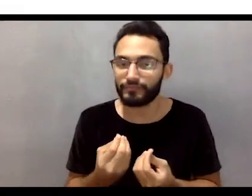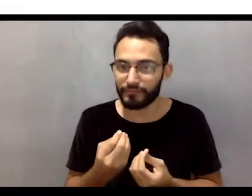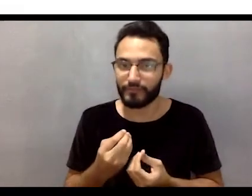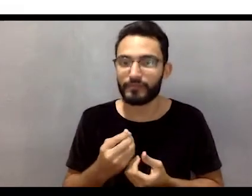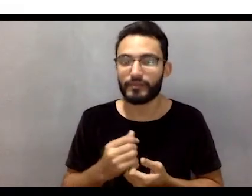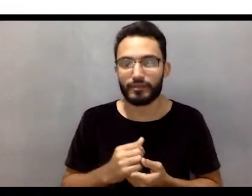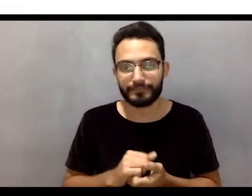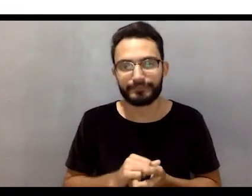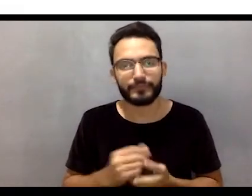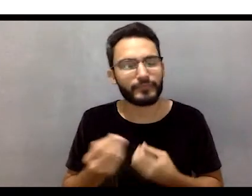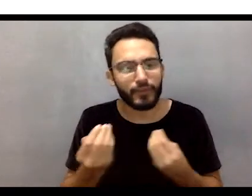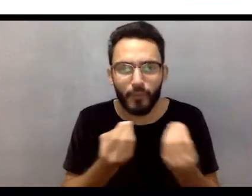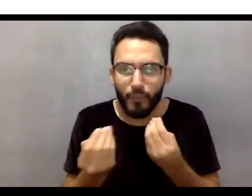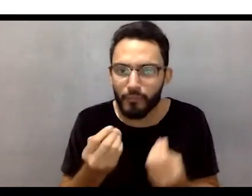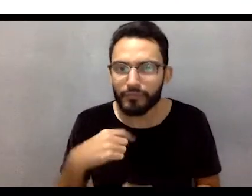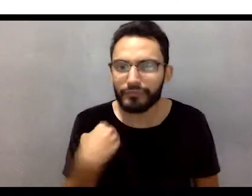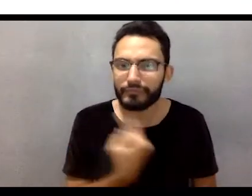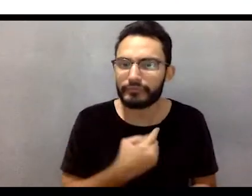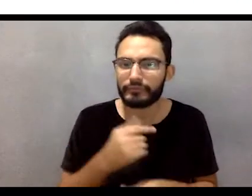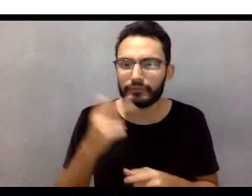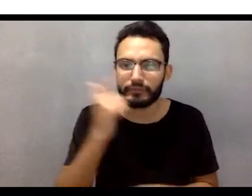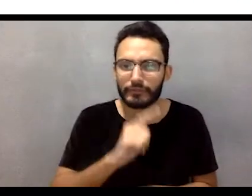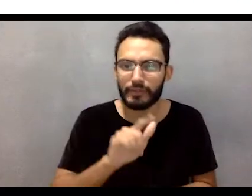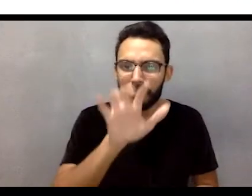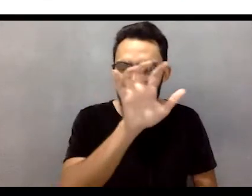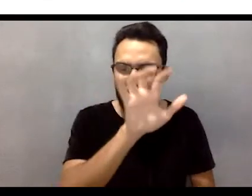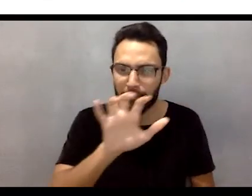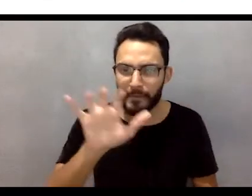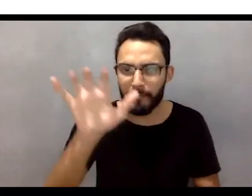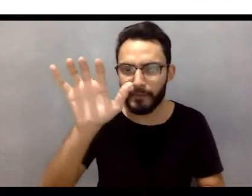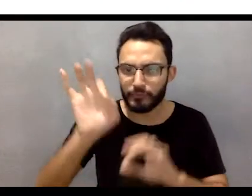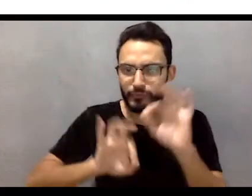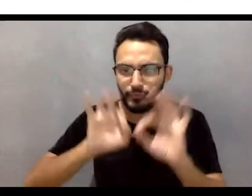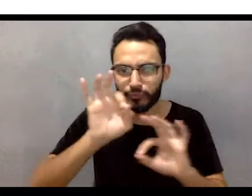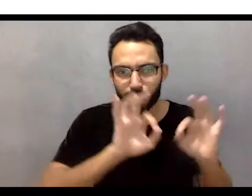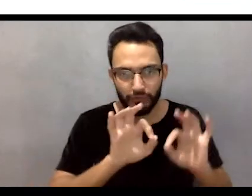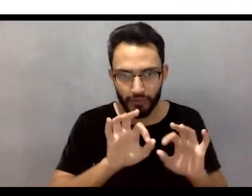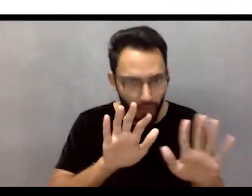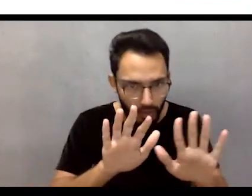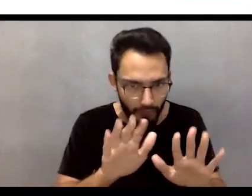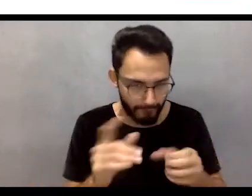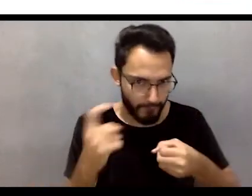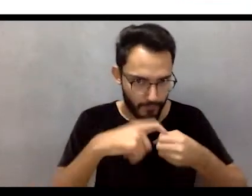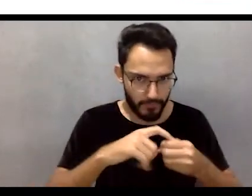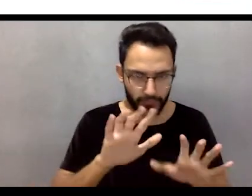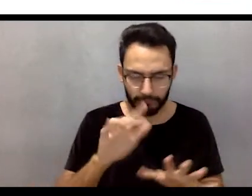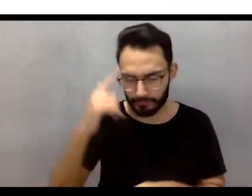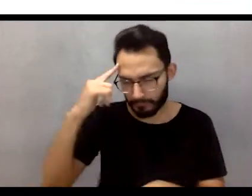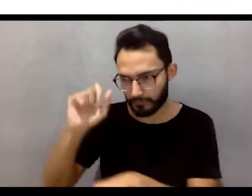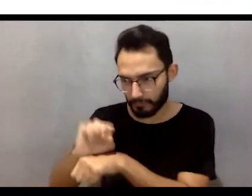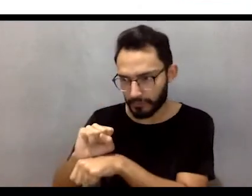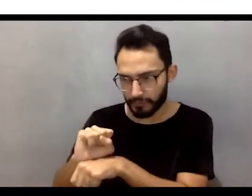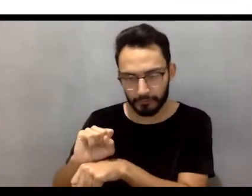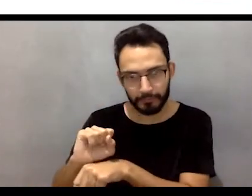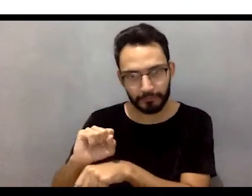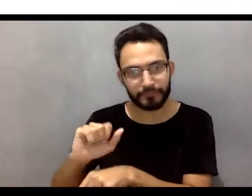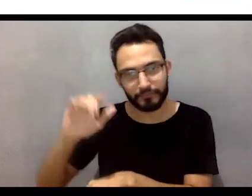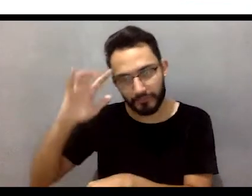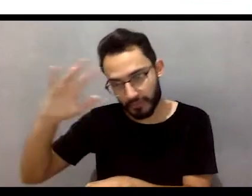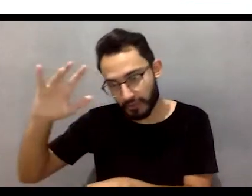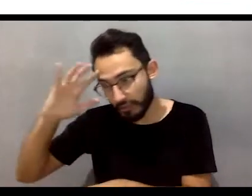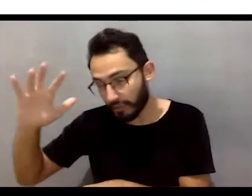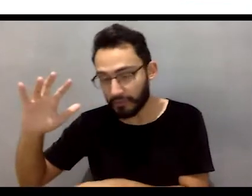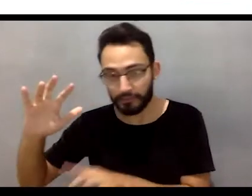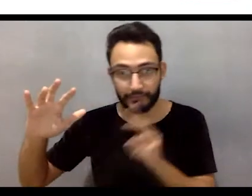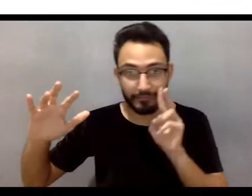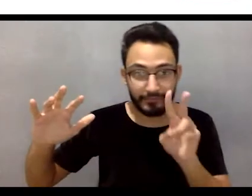Então, como que a gente faz isso, né? Então, vamos voltar um pouquinho. Vamos parar de pensar,